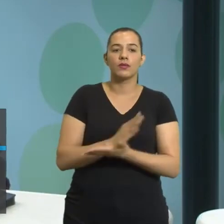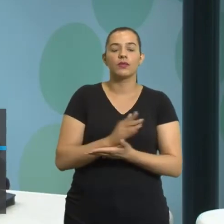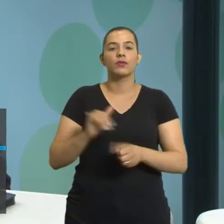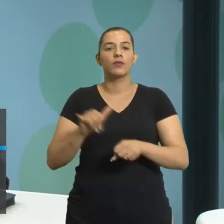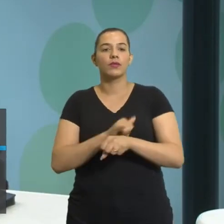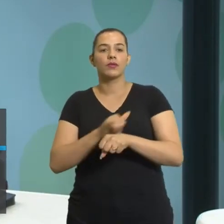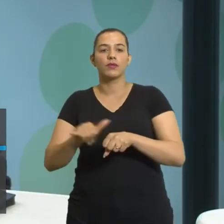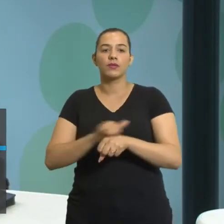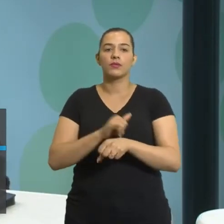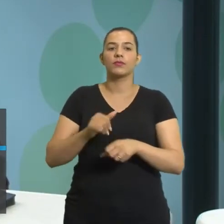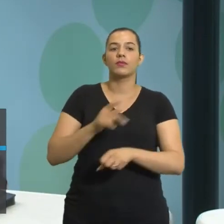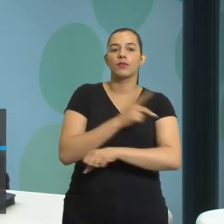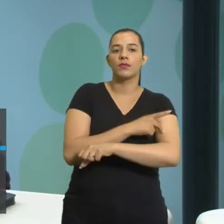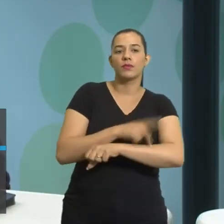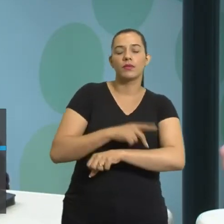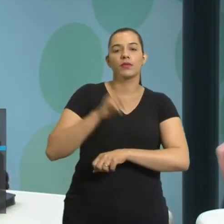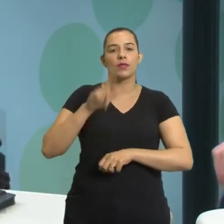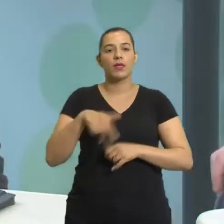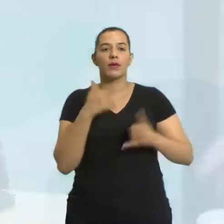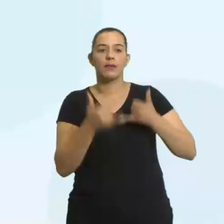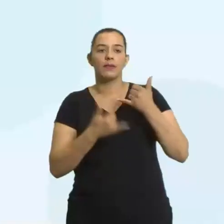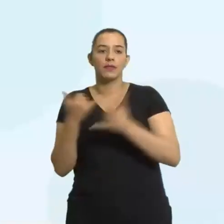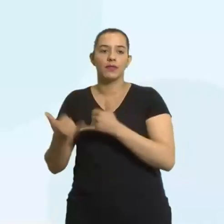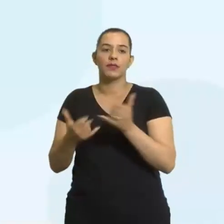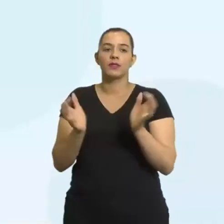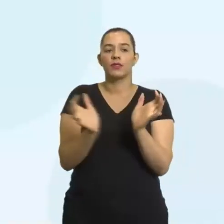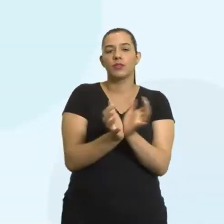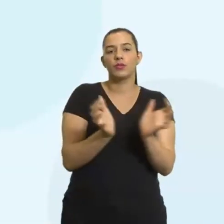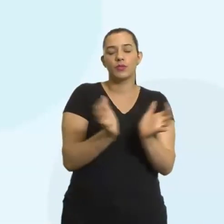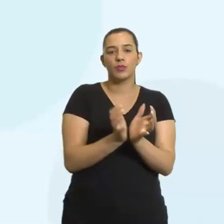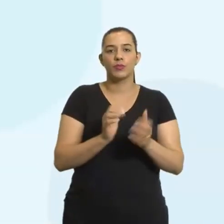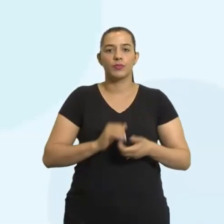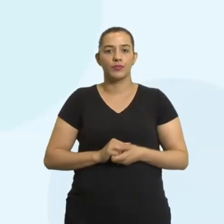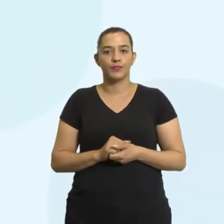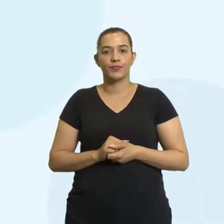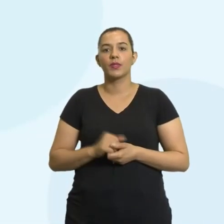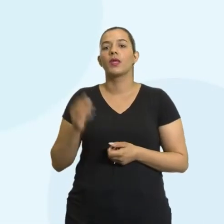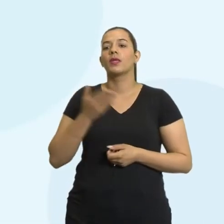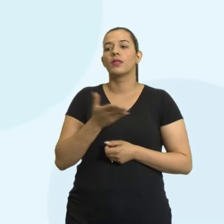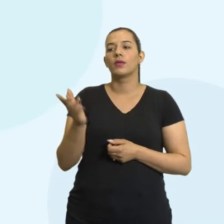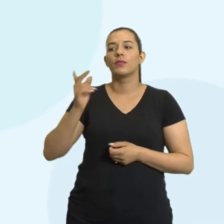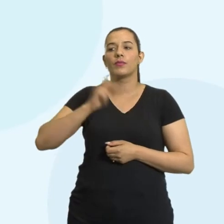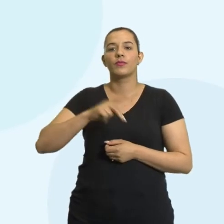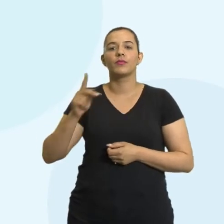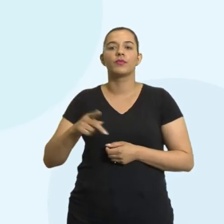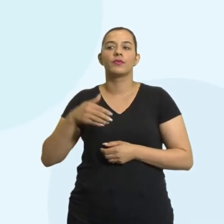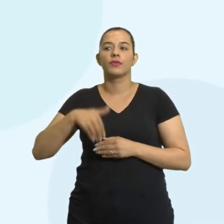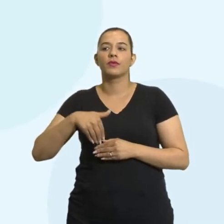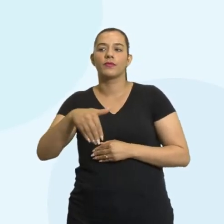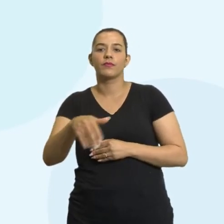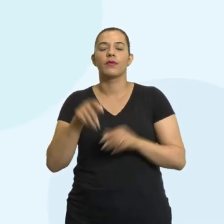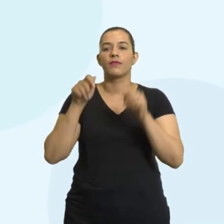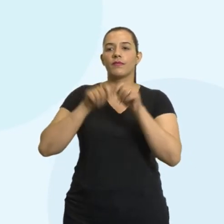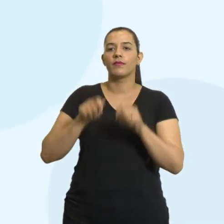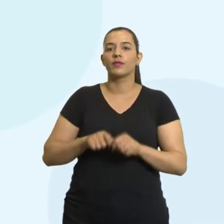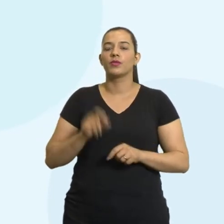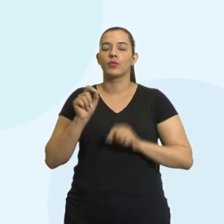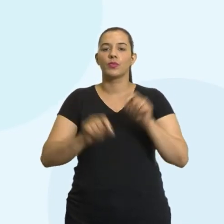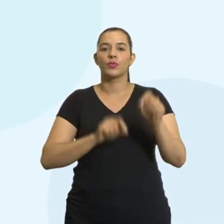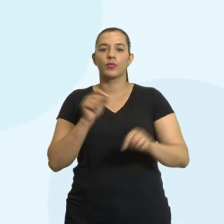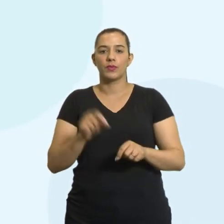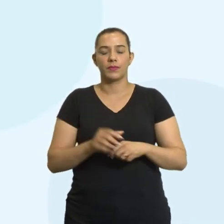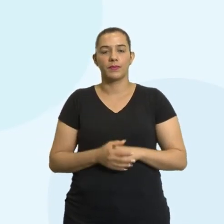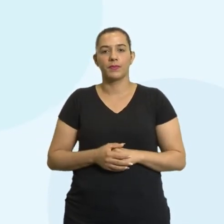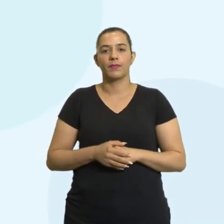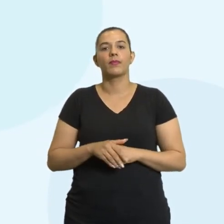estratégia didática que é a gincana em grupos. Então, o que o professor vai realizar aí nesse momento? Ele vai